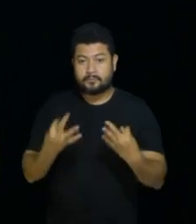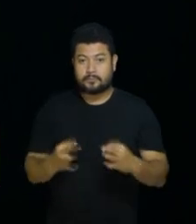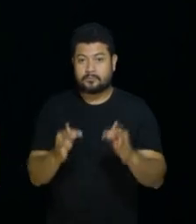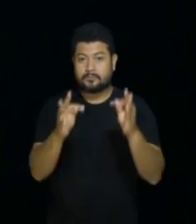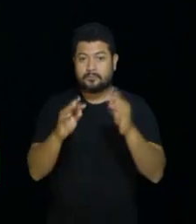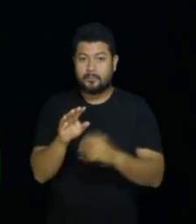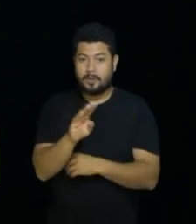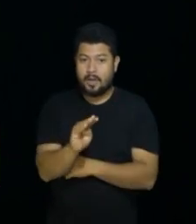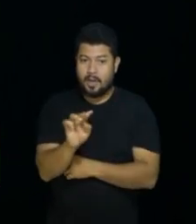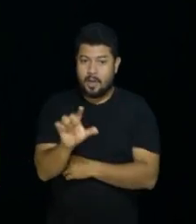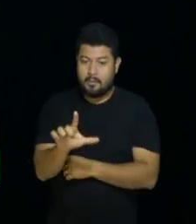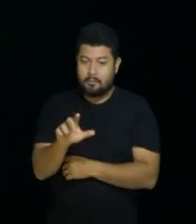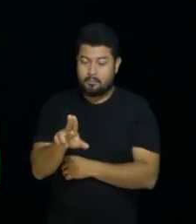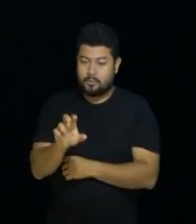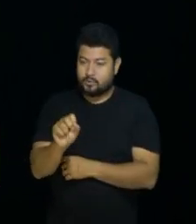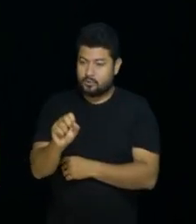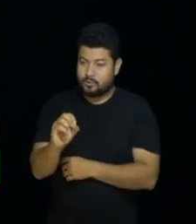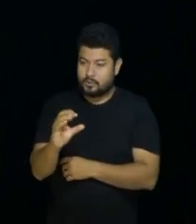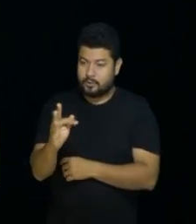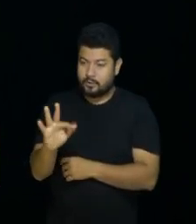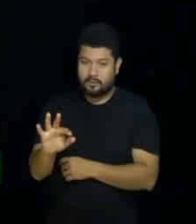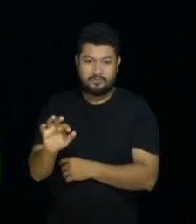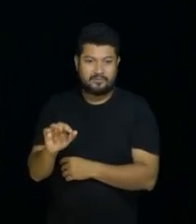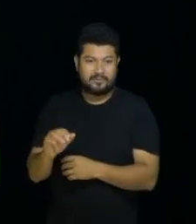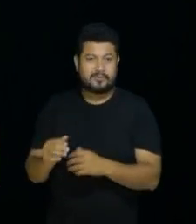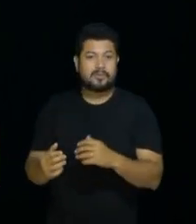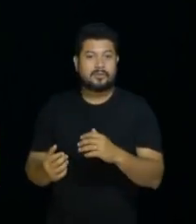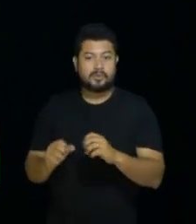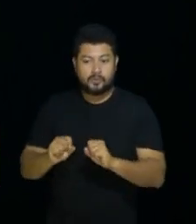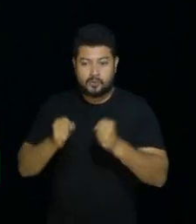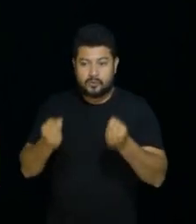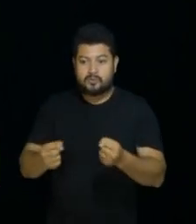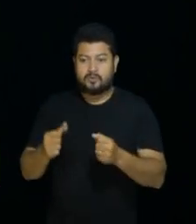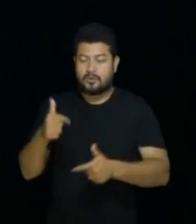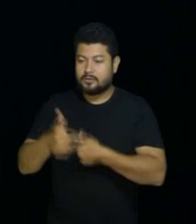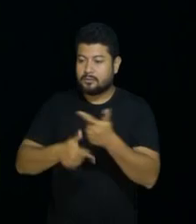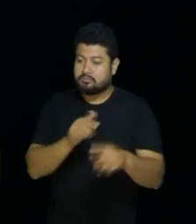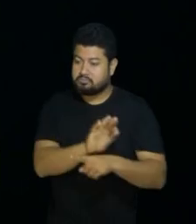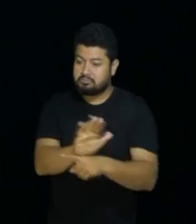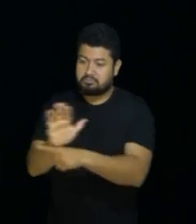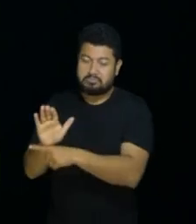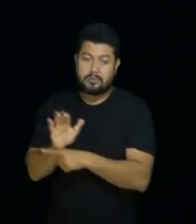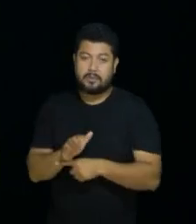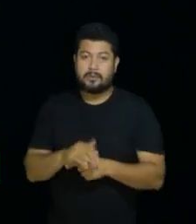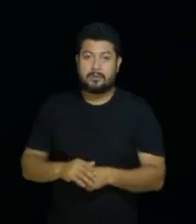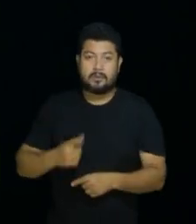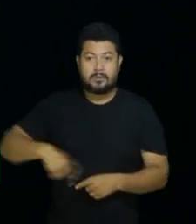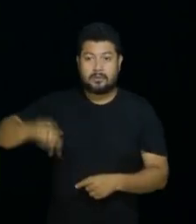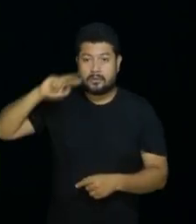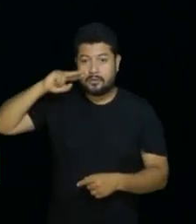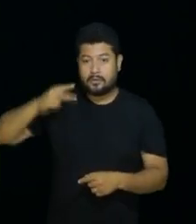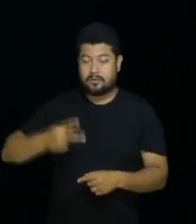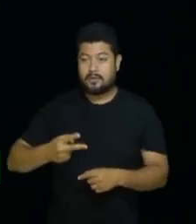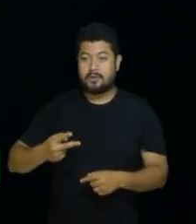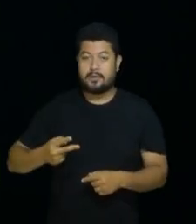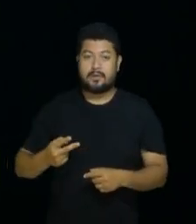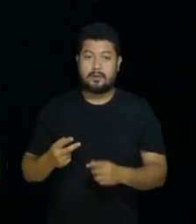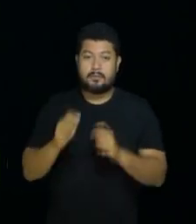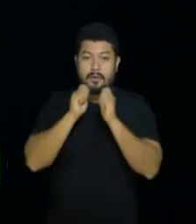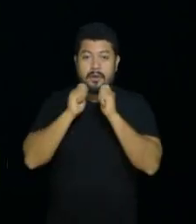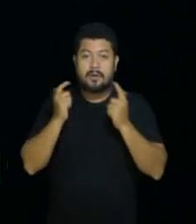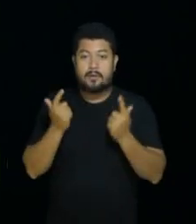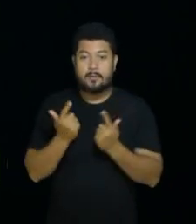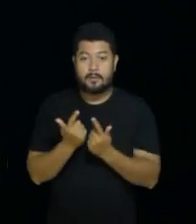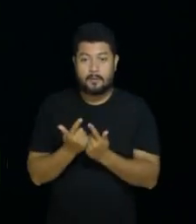fazendo há bastante tempo. Nós somos reconhecidos regularmente pela LESC pelo